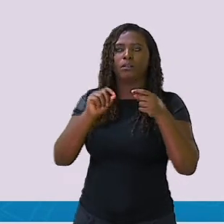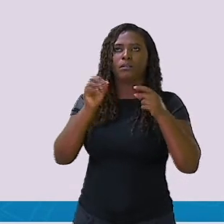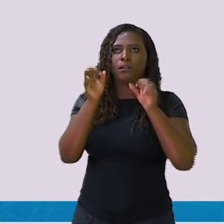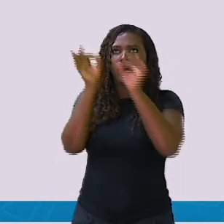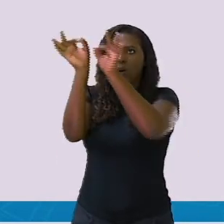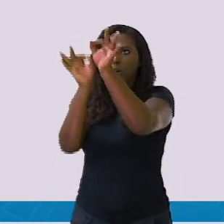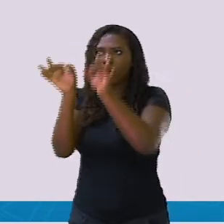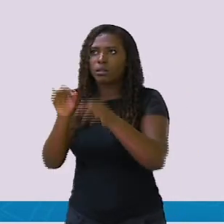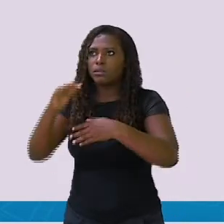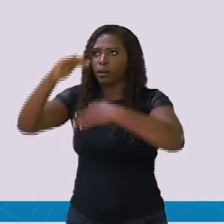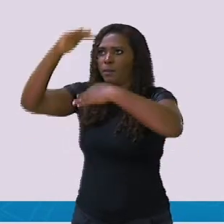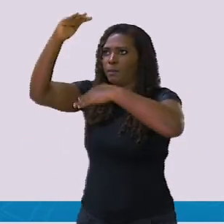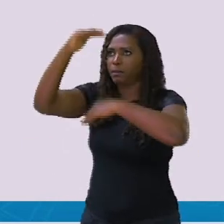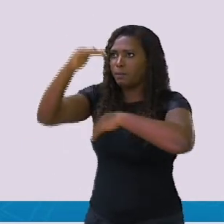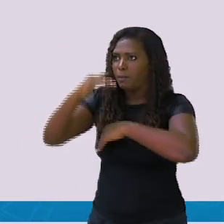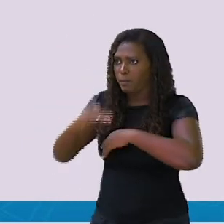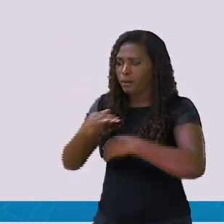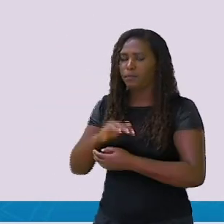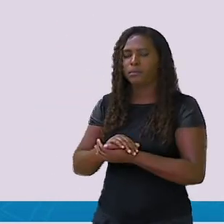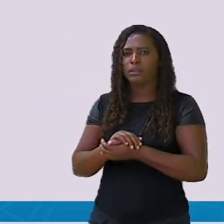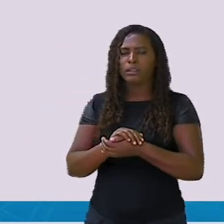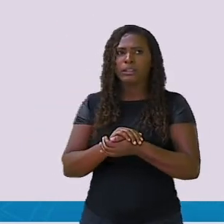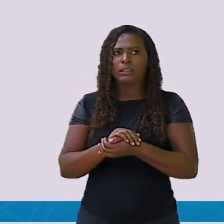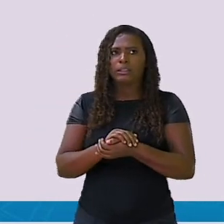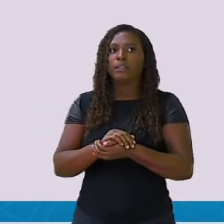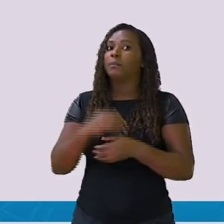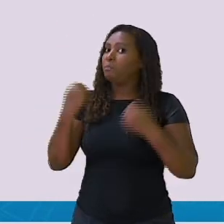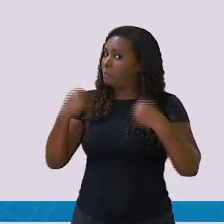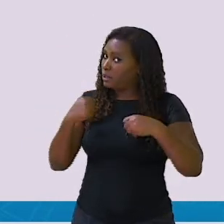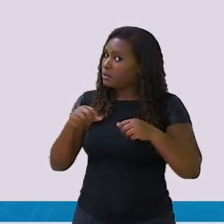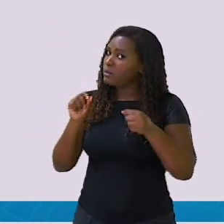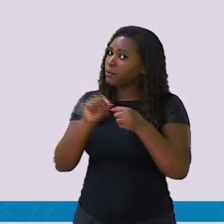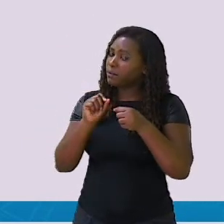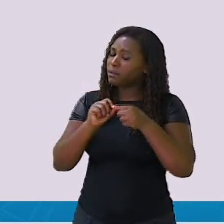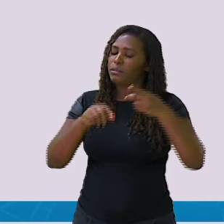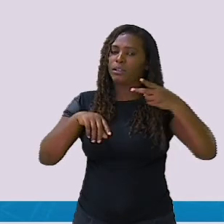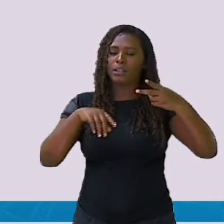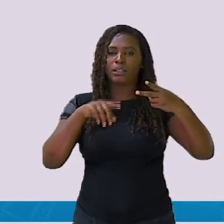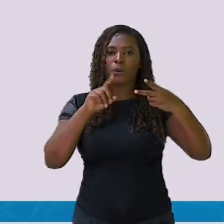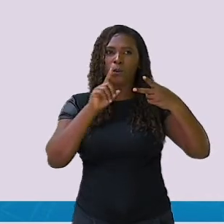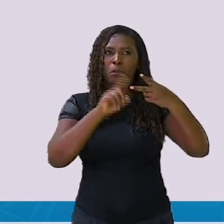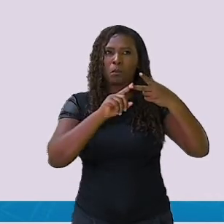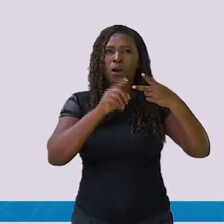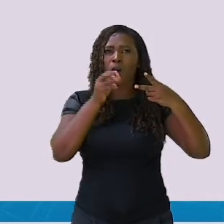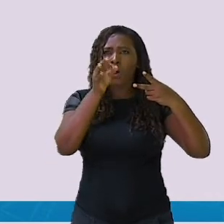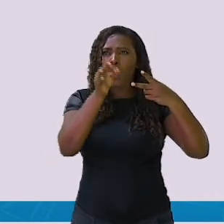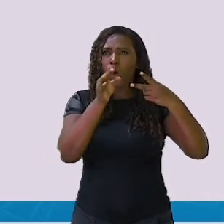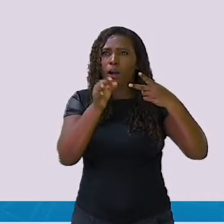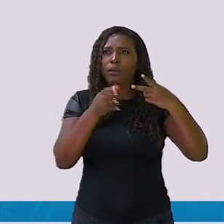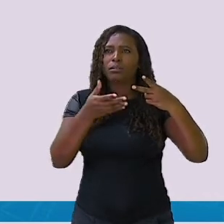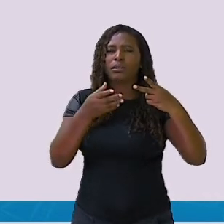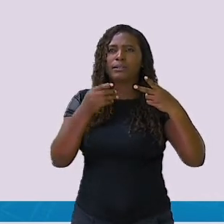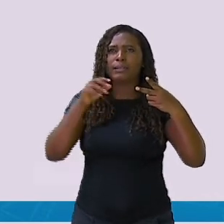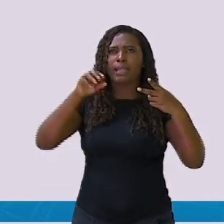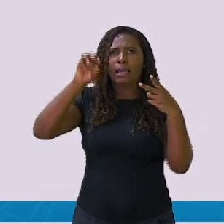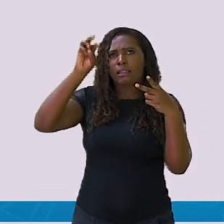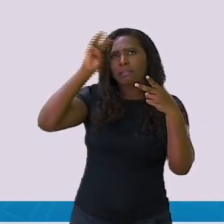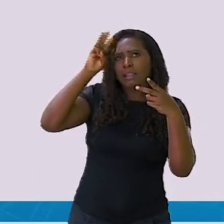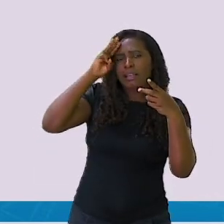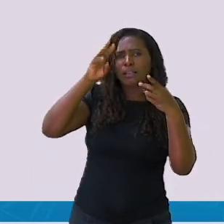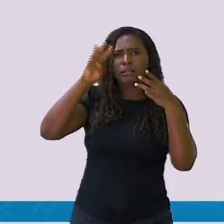prateleira. Então, você põe lá, organização da prateleira. Tem que vencer isso. Então, o mapa mental não é só para o estudo, para várias outras coisas,